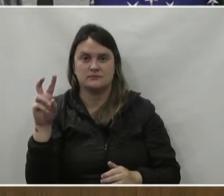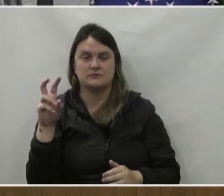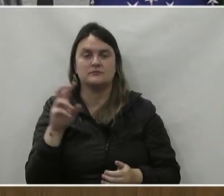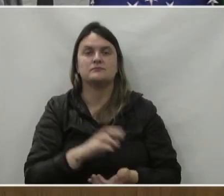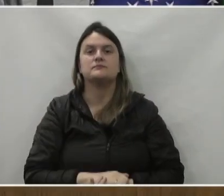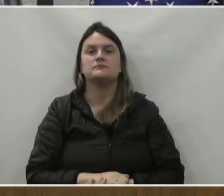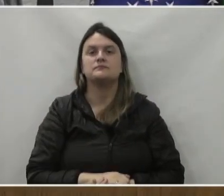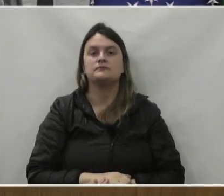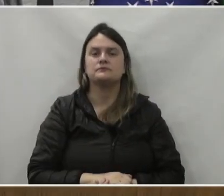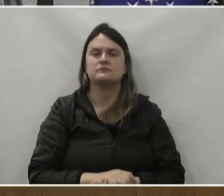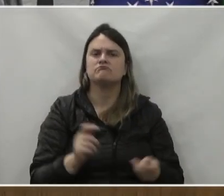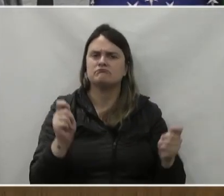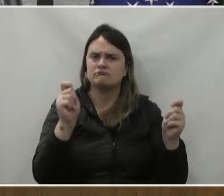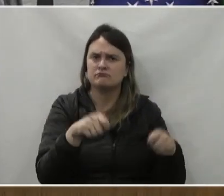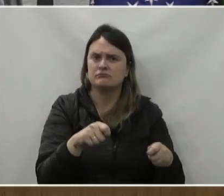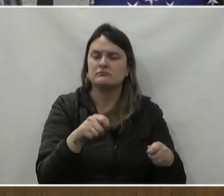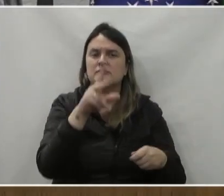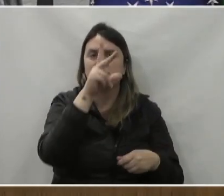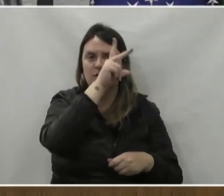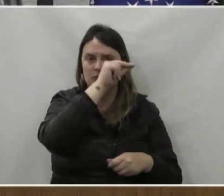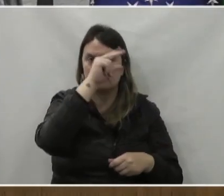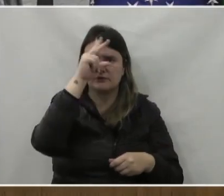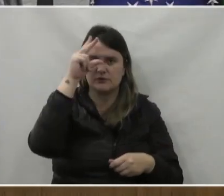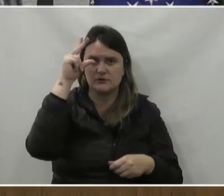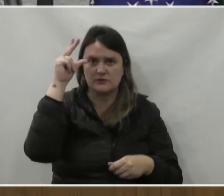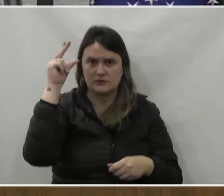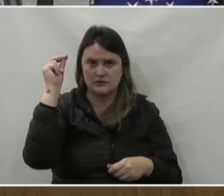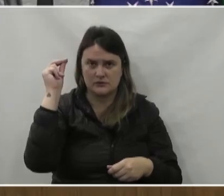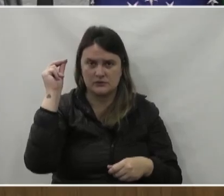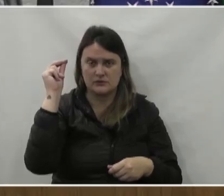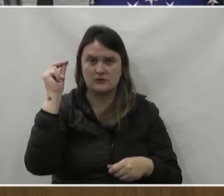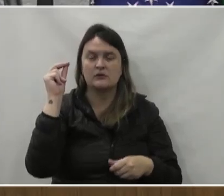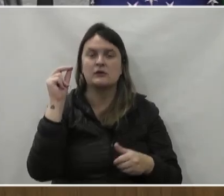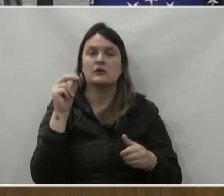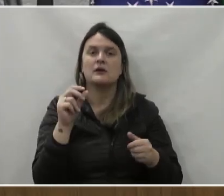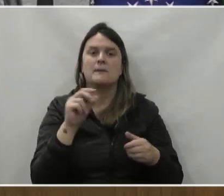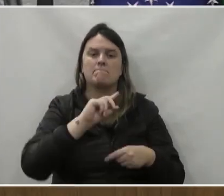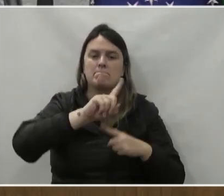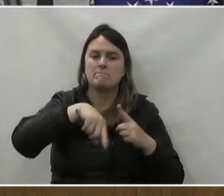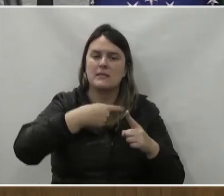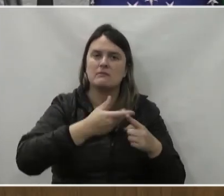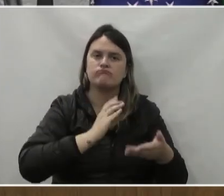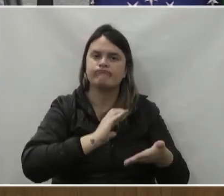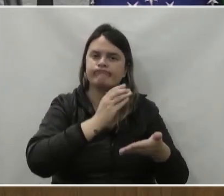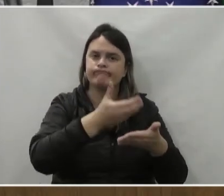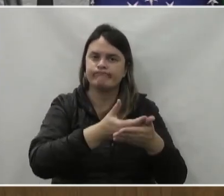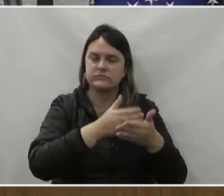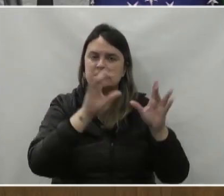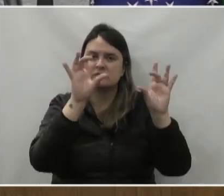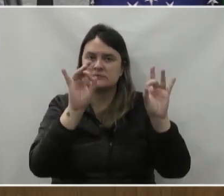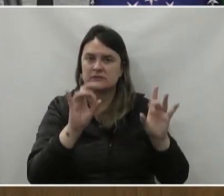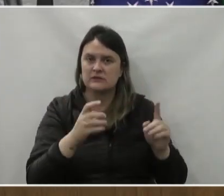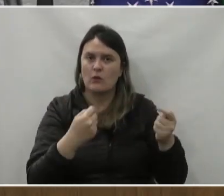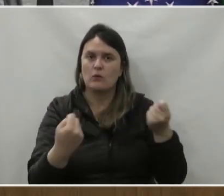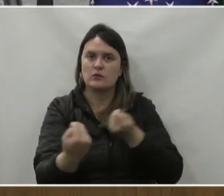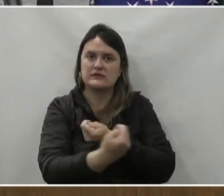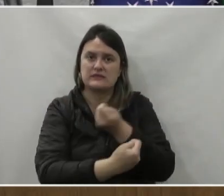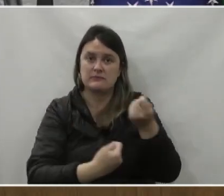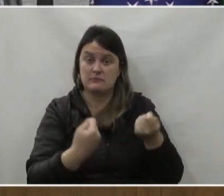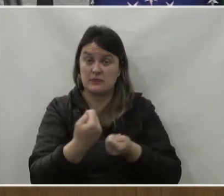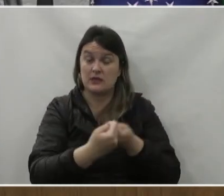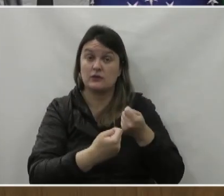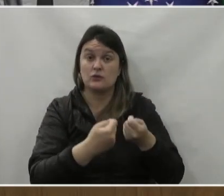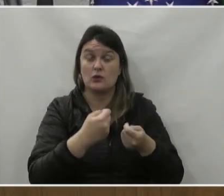39/2025. Autoriza o Executivo Municipal a abrir crédito adicional especial no Orçamento Geral